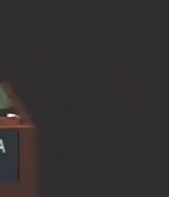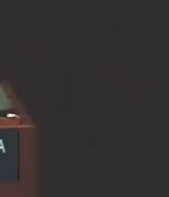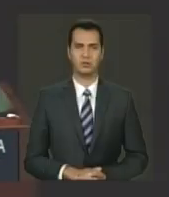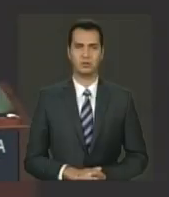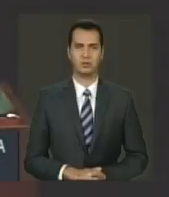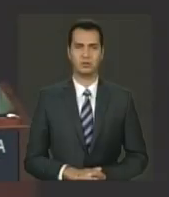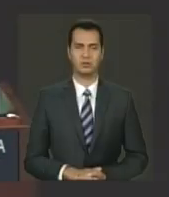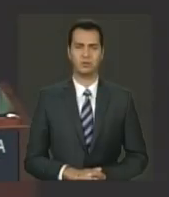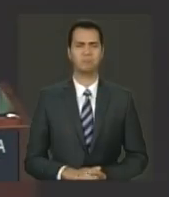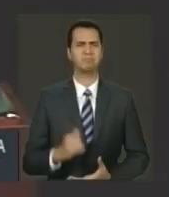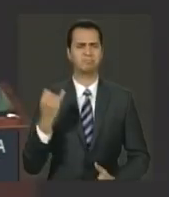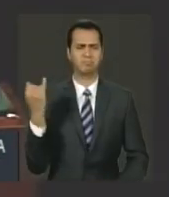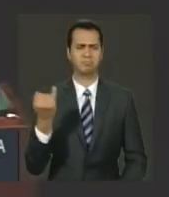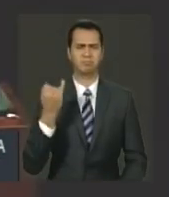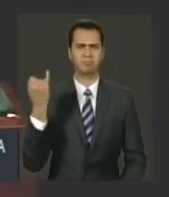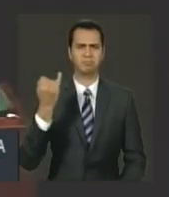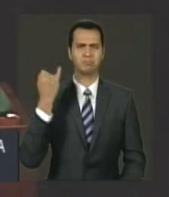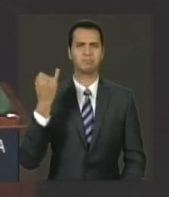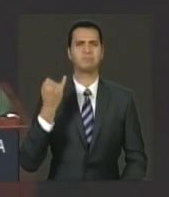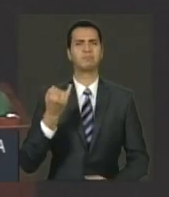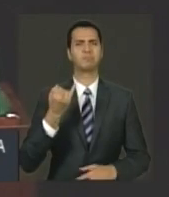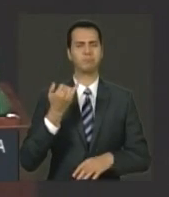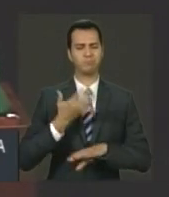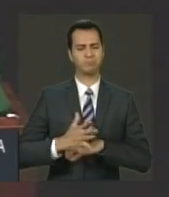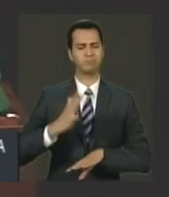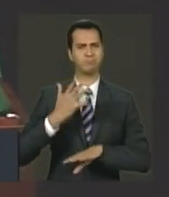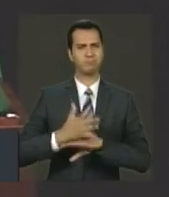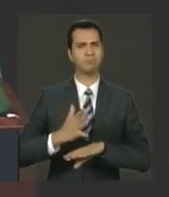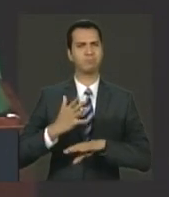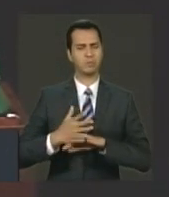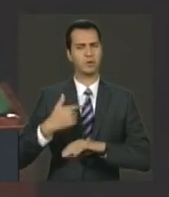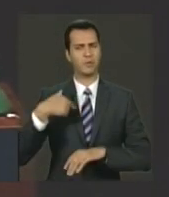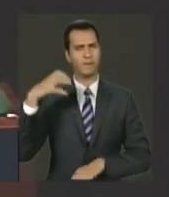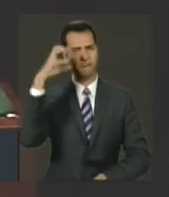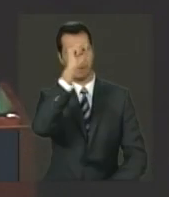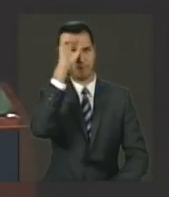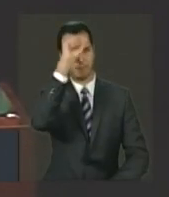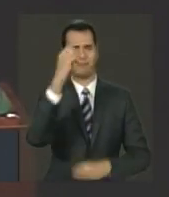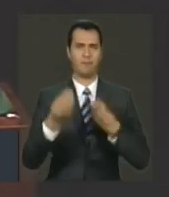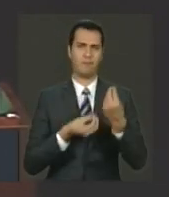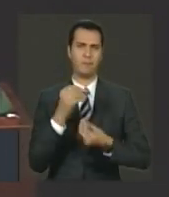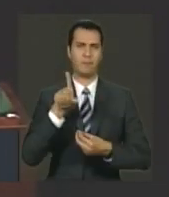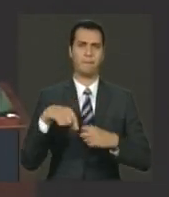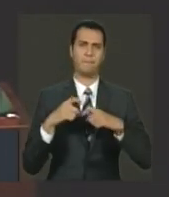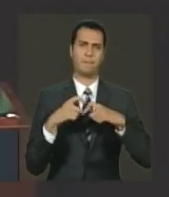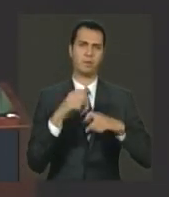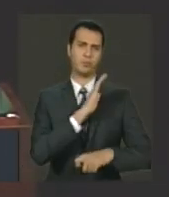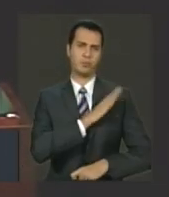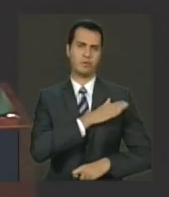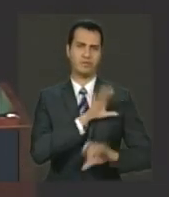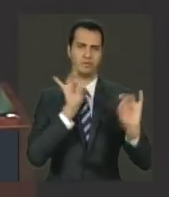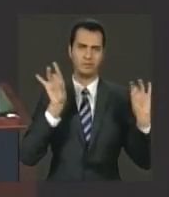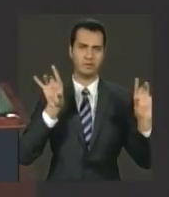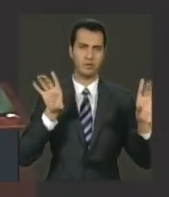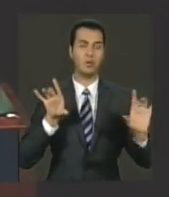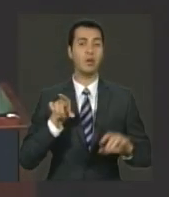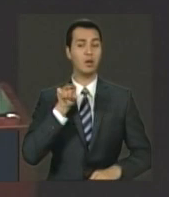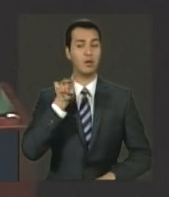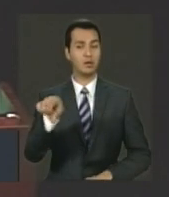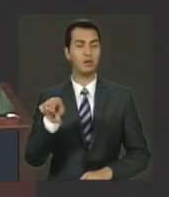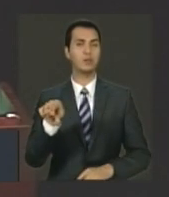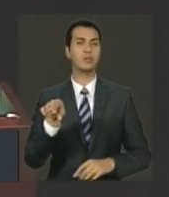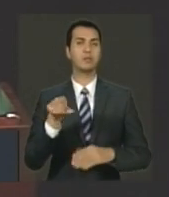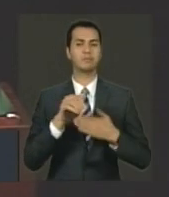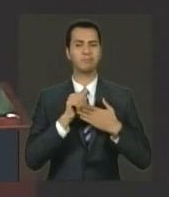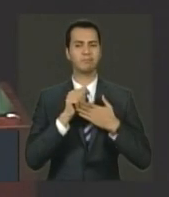Foi importante para o treinamento como cardiologista. Sua visão de futuro me dirigiu